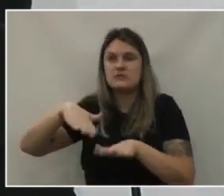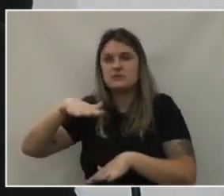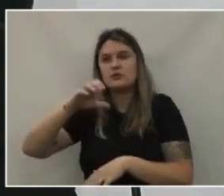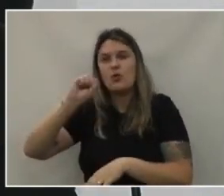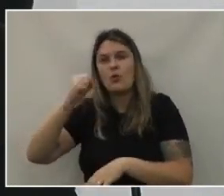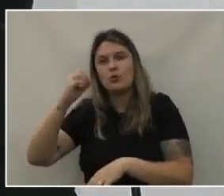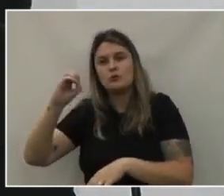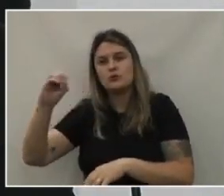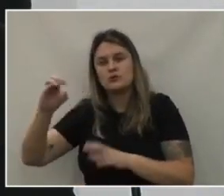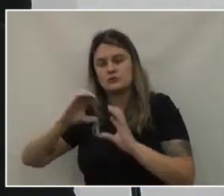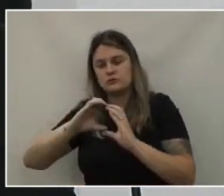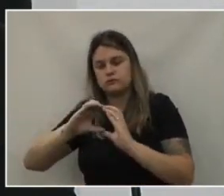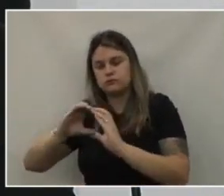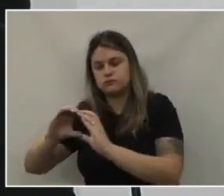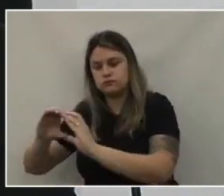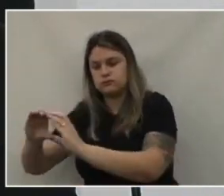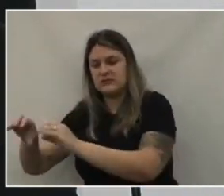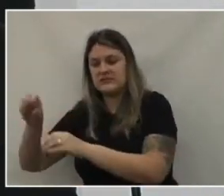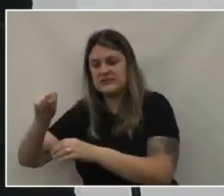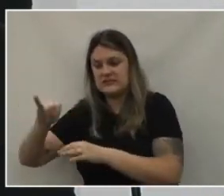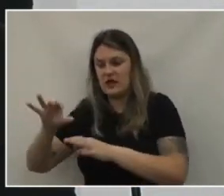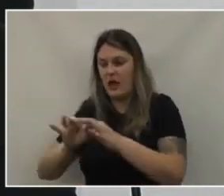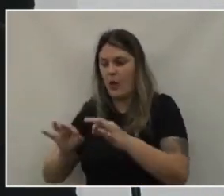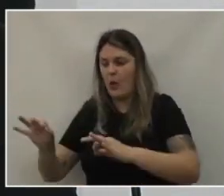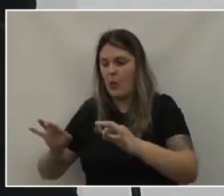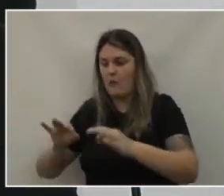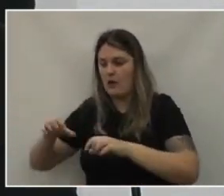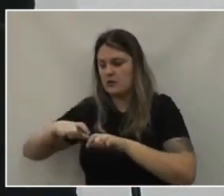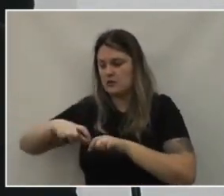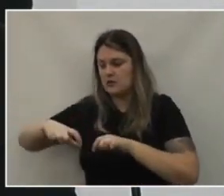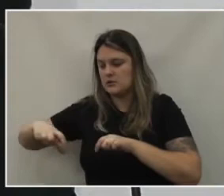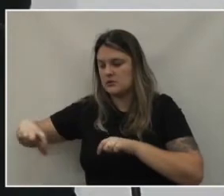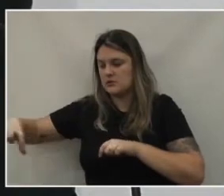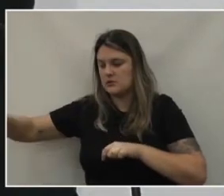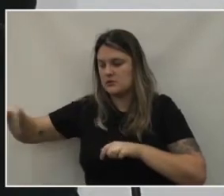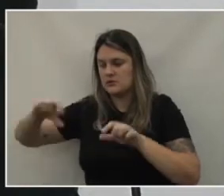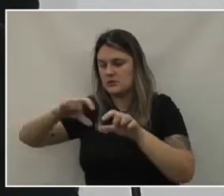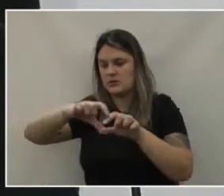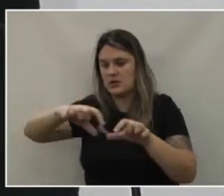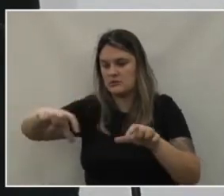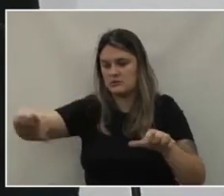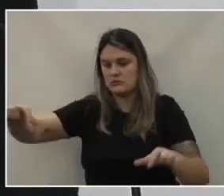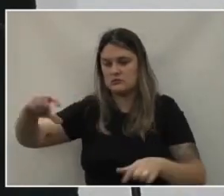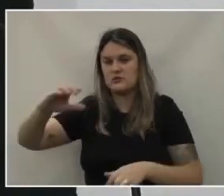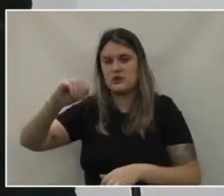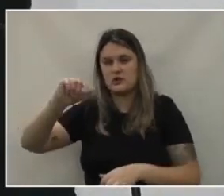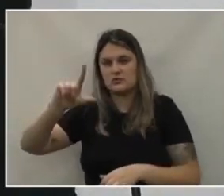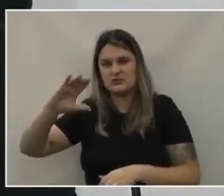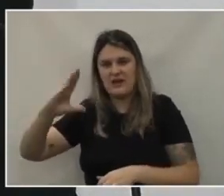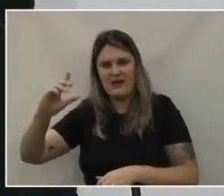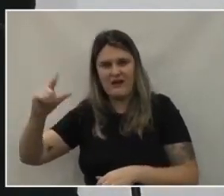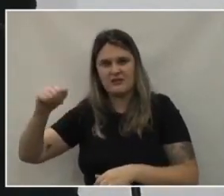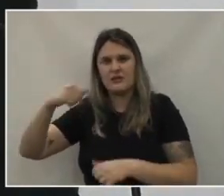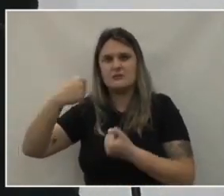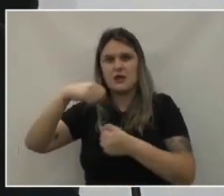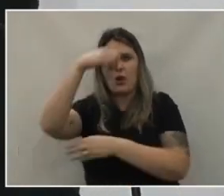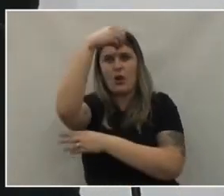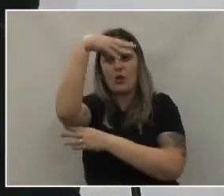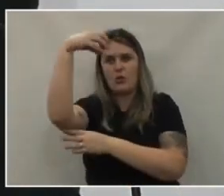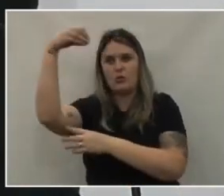tubos. Se for para colocar calçada com paver, tem mais a calçada. Ainda temos também a